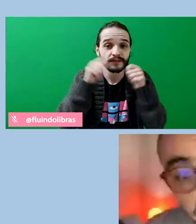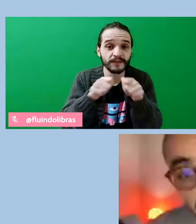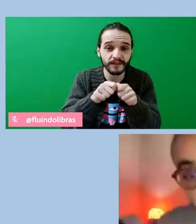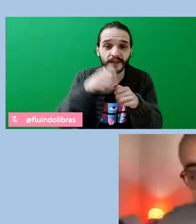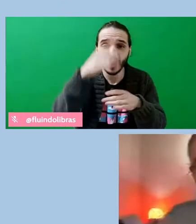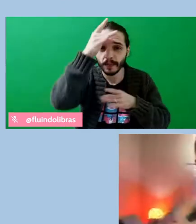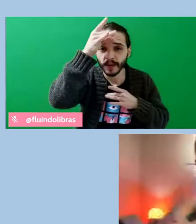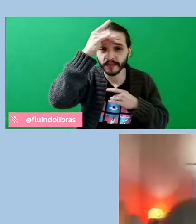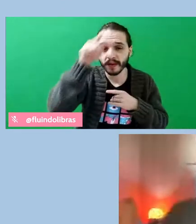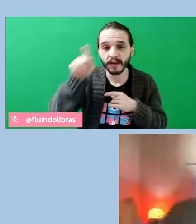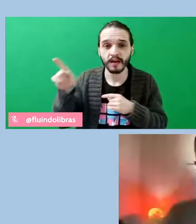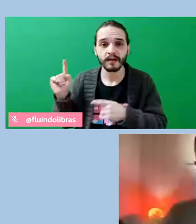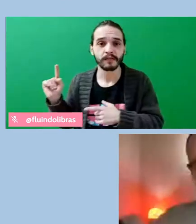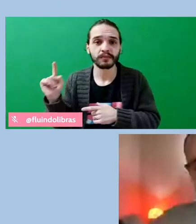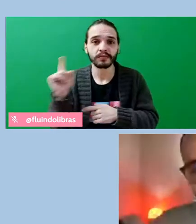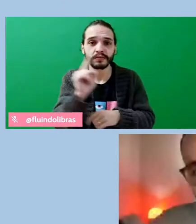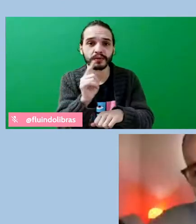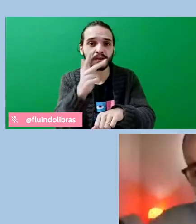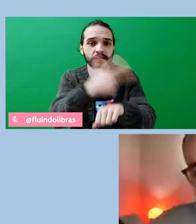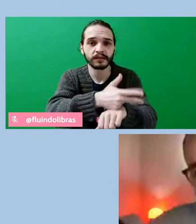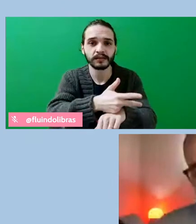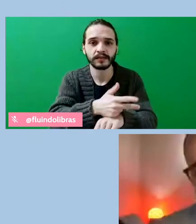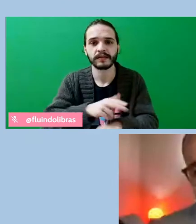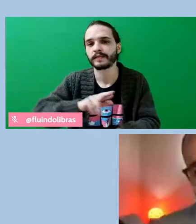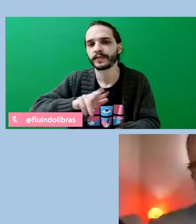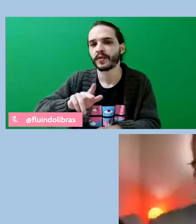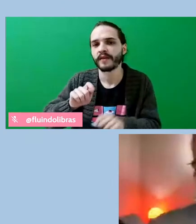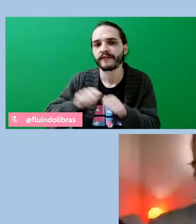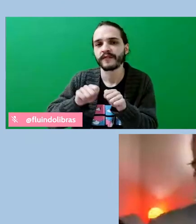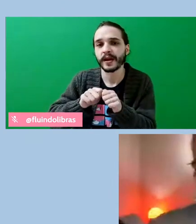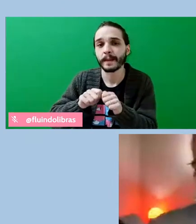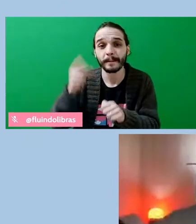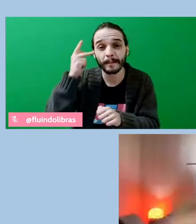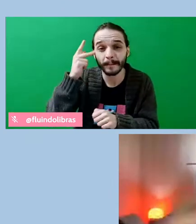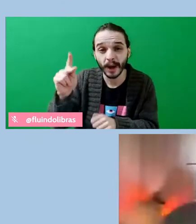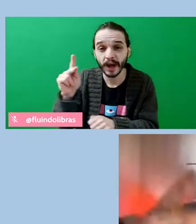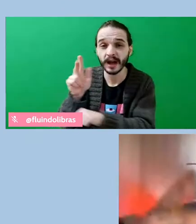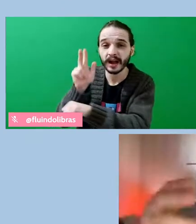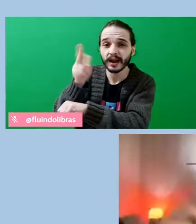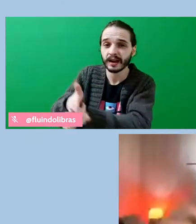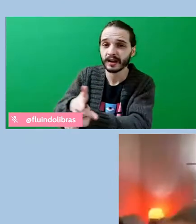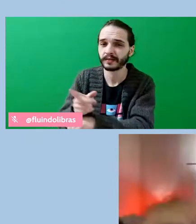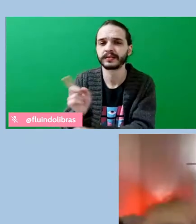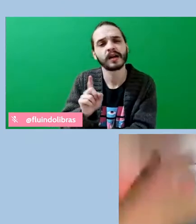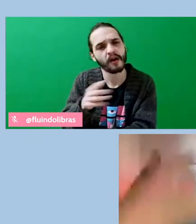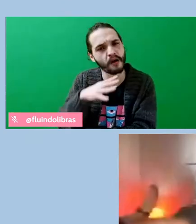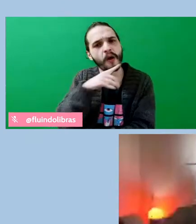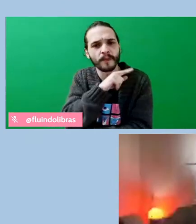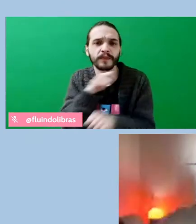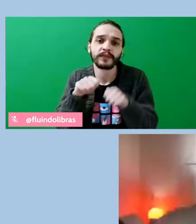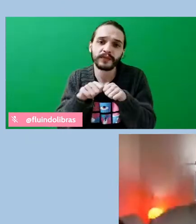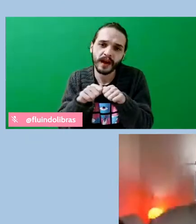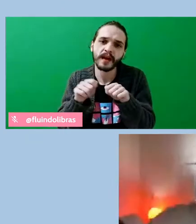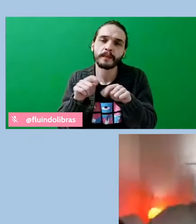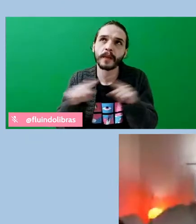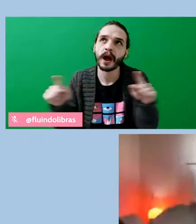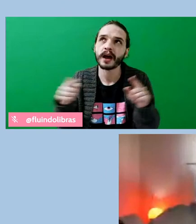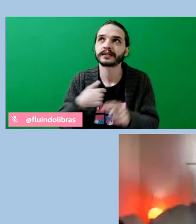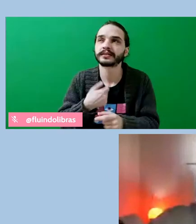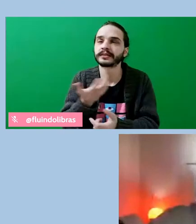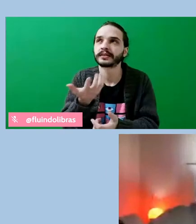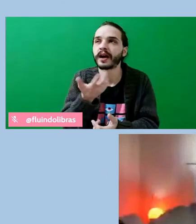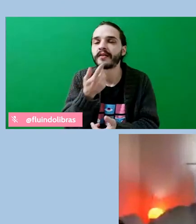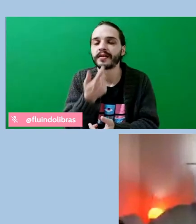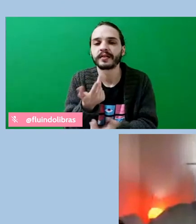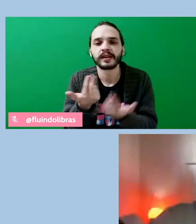Mais do que a gente fazê-la para a câmera. Não é que ela foi feita para a câmera, mas eu quero dizer, a energia era de como se